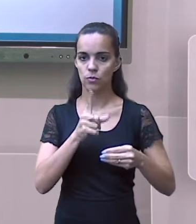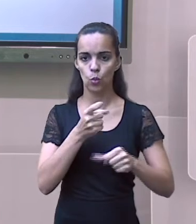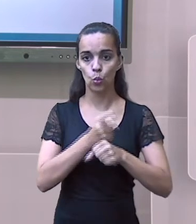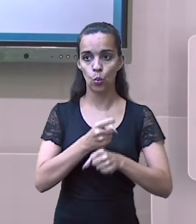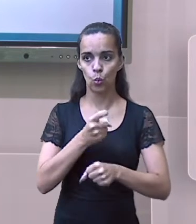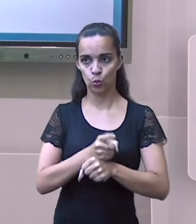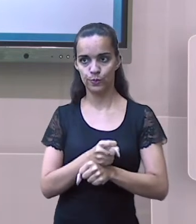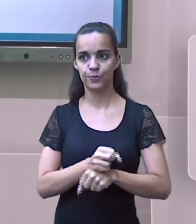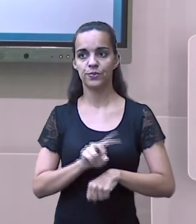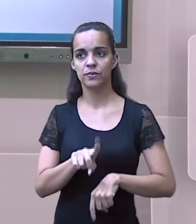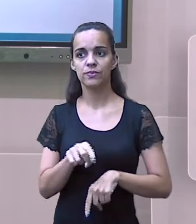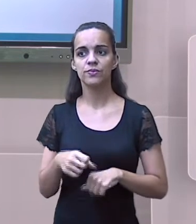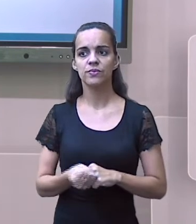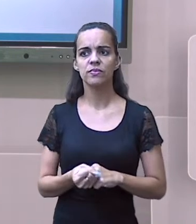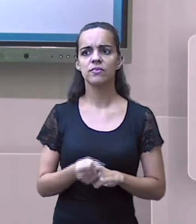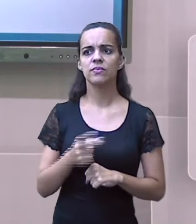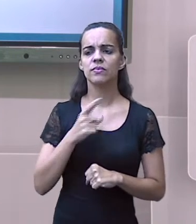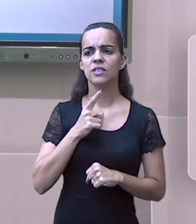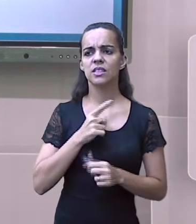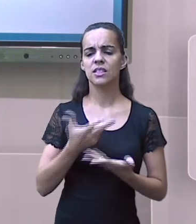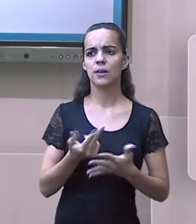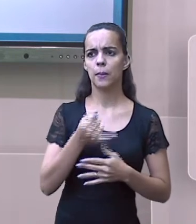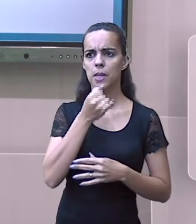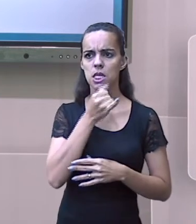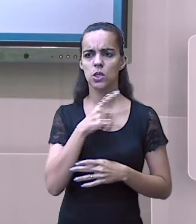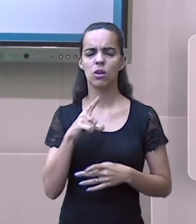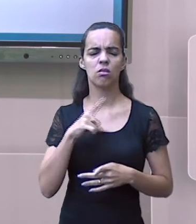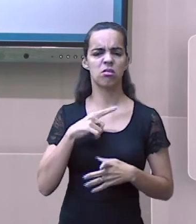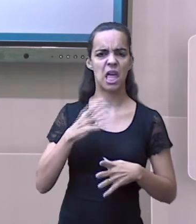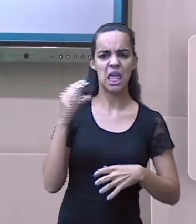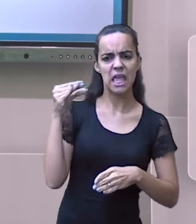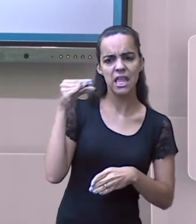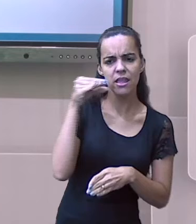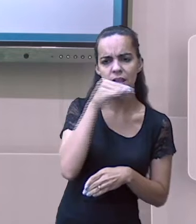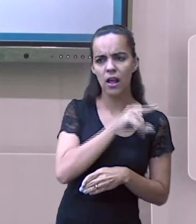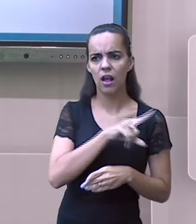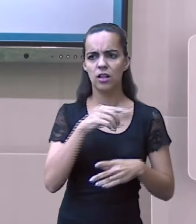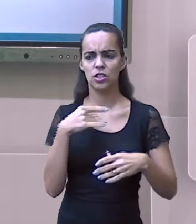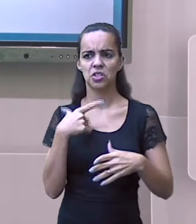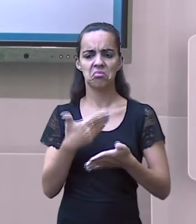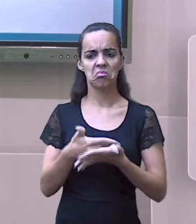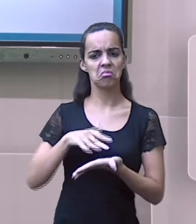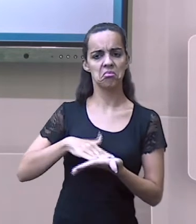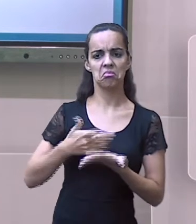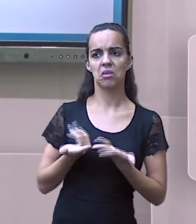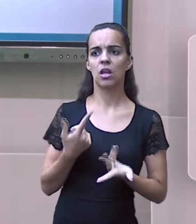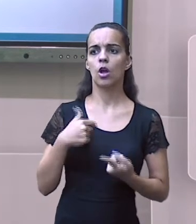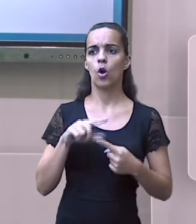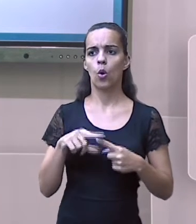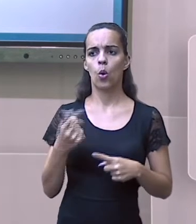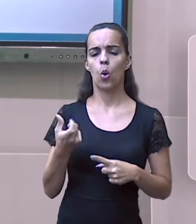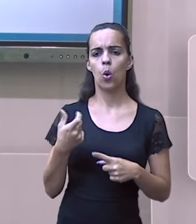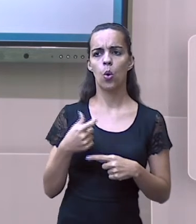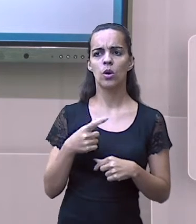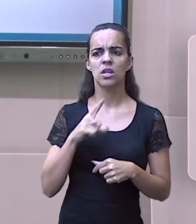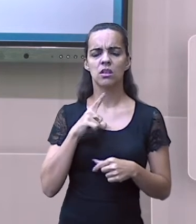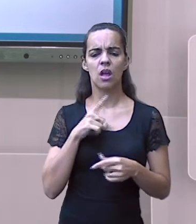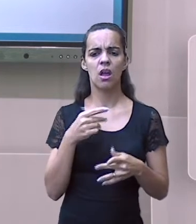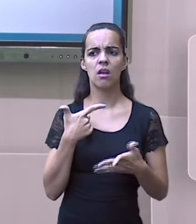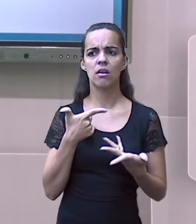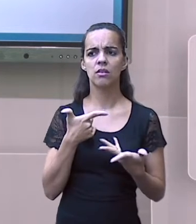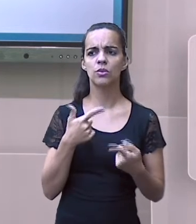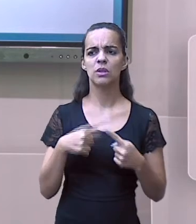parado, que não passa aí por variação, né, de temperatura, ou que não tem tendência a fissuras,